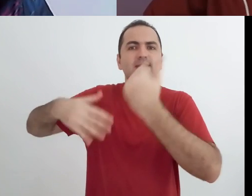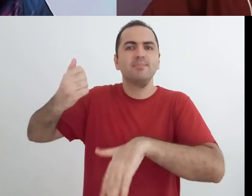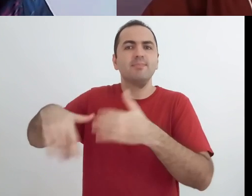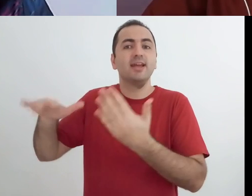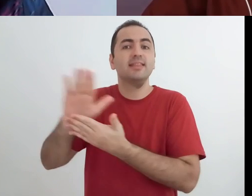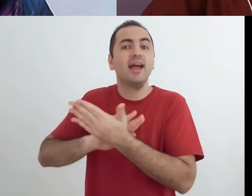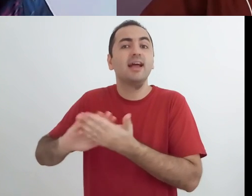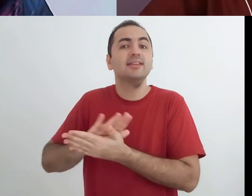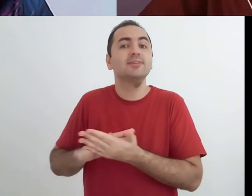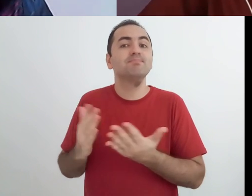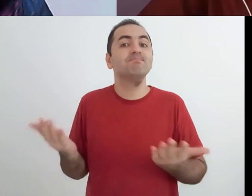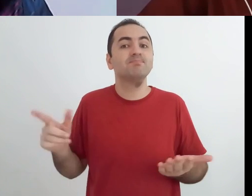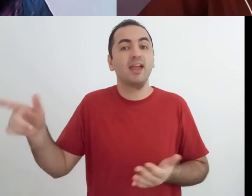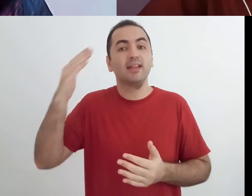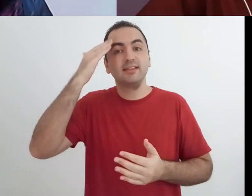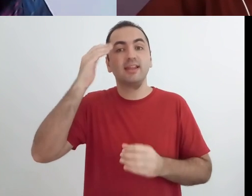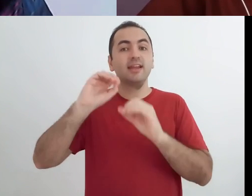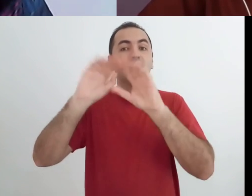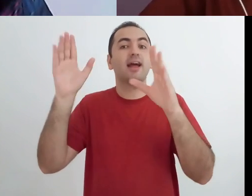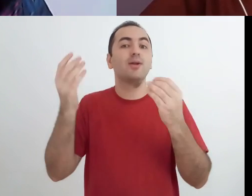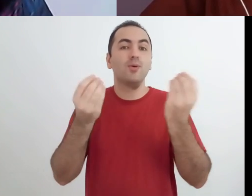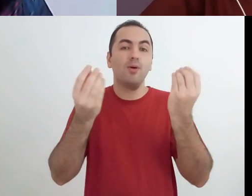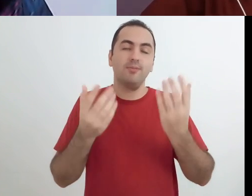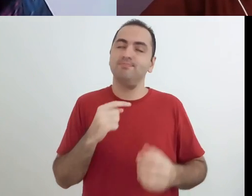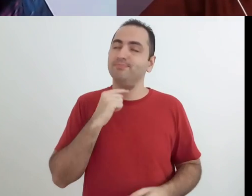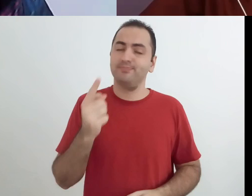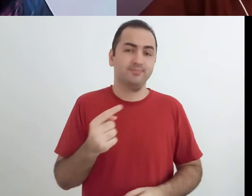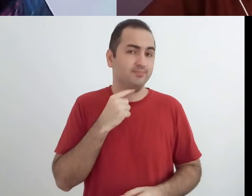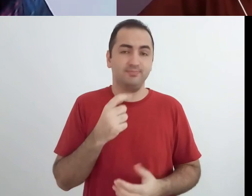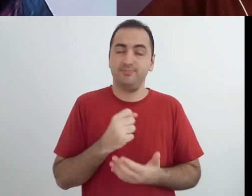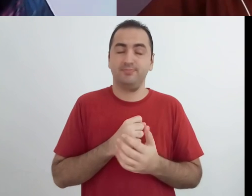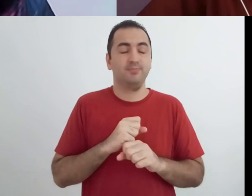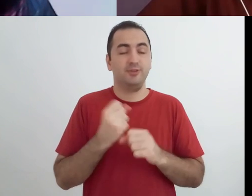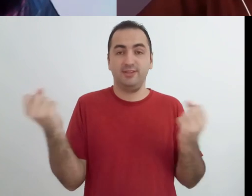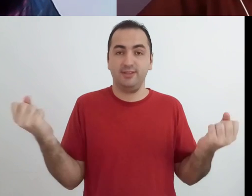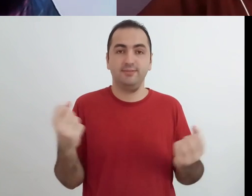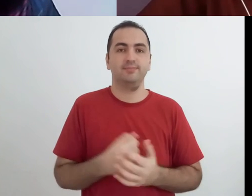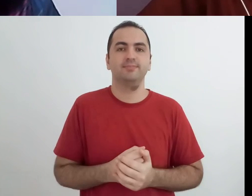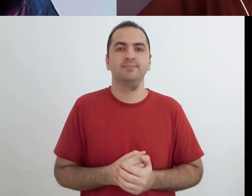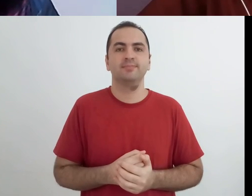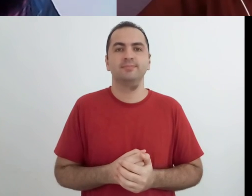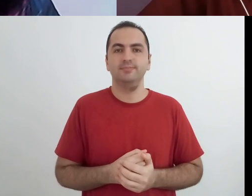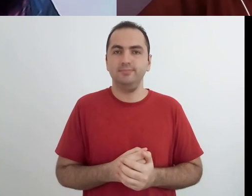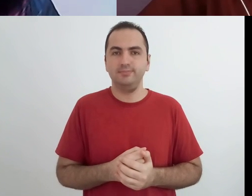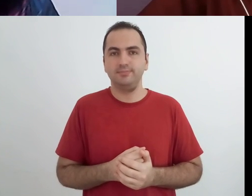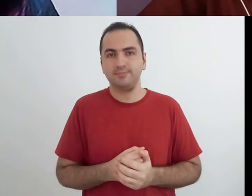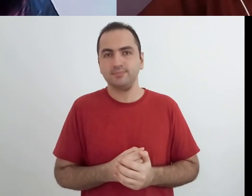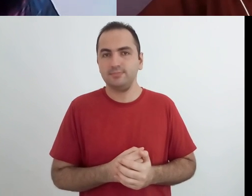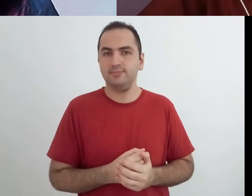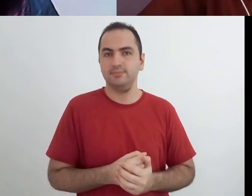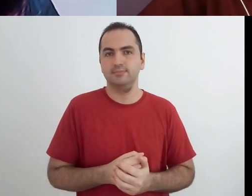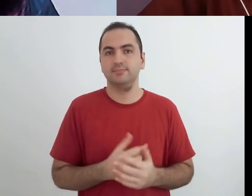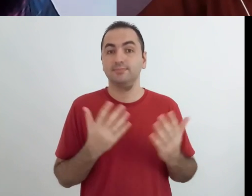explicar, não vai ser possível ele entender o que ele está fazendo de errado. E se a família não sabe, tem